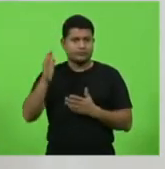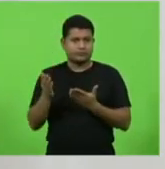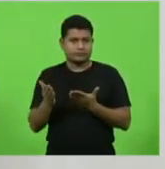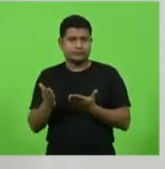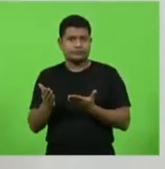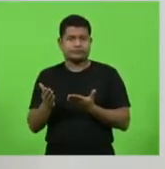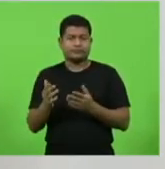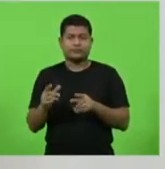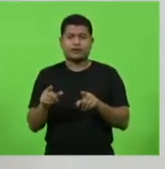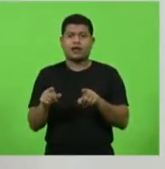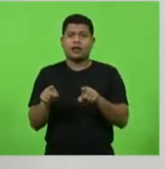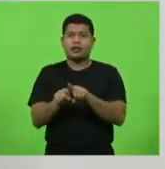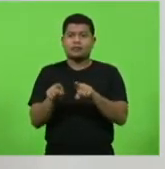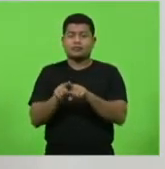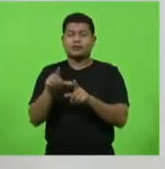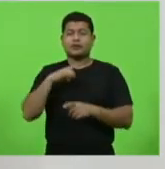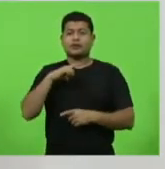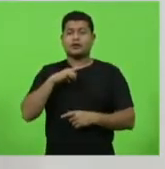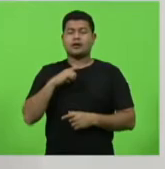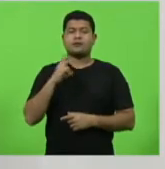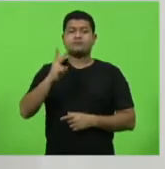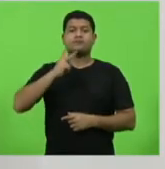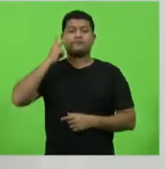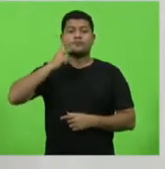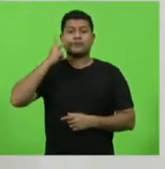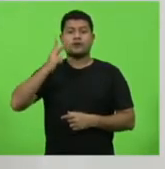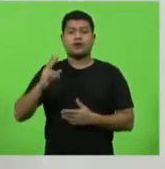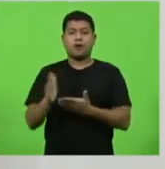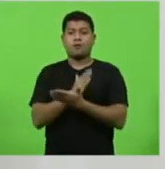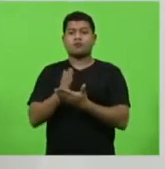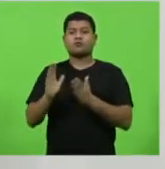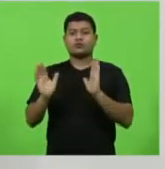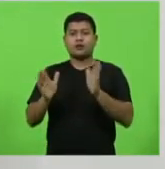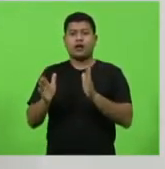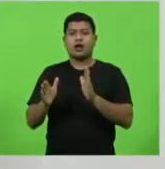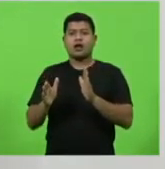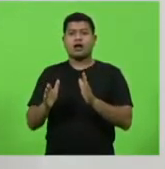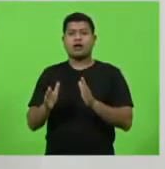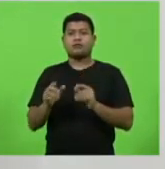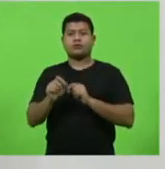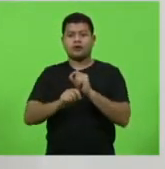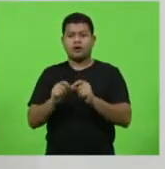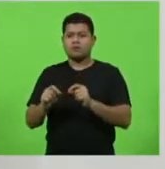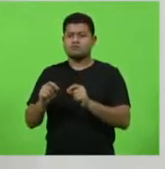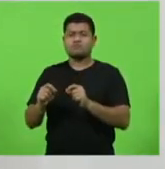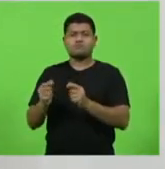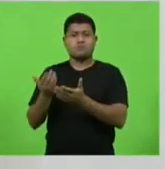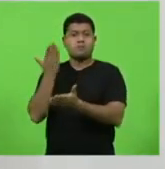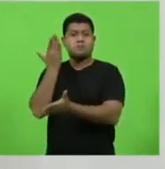que tem vereadores que foram caçados por corrupção,